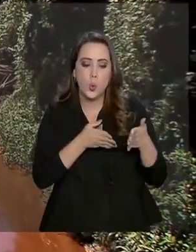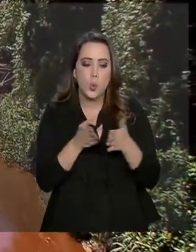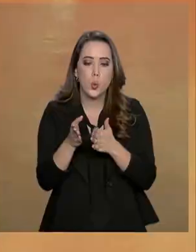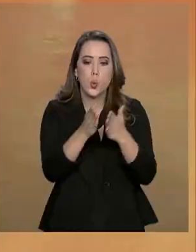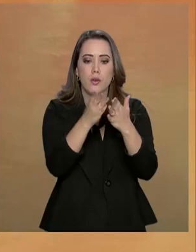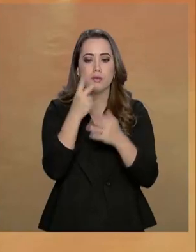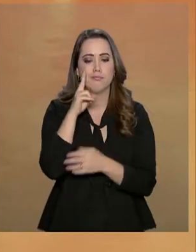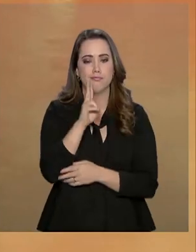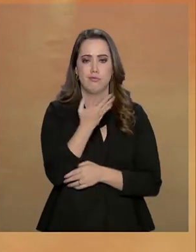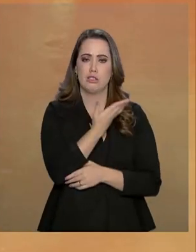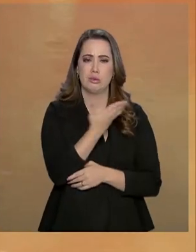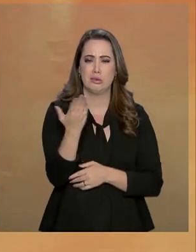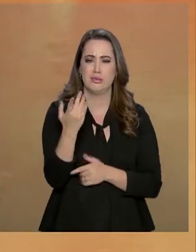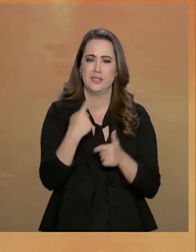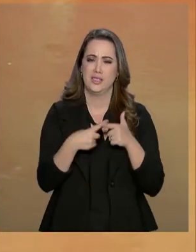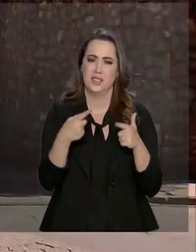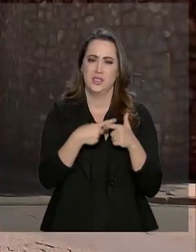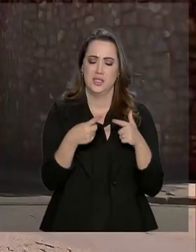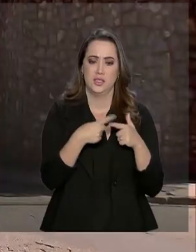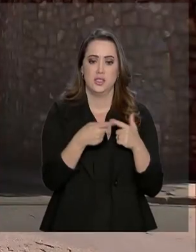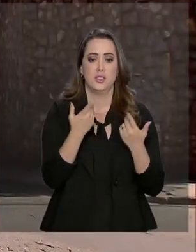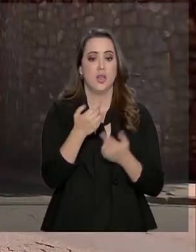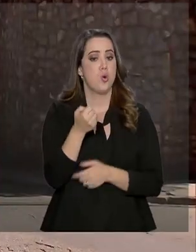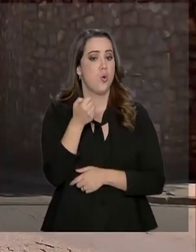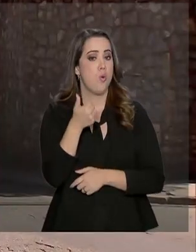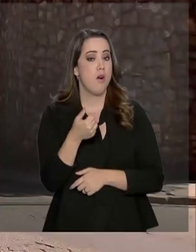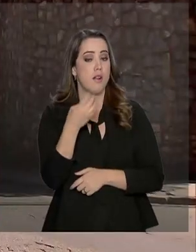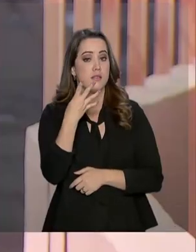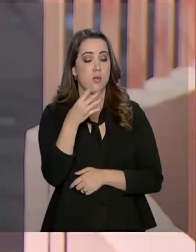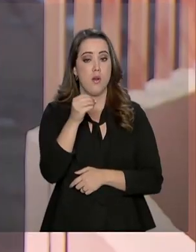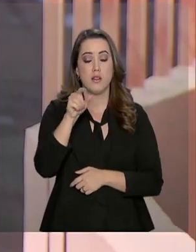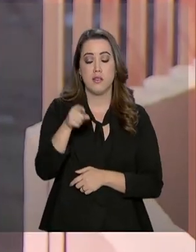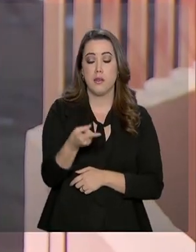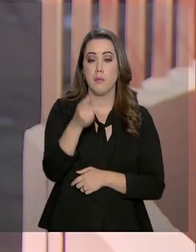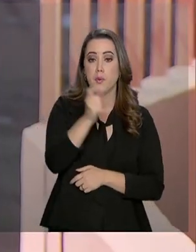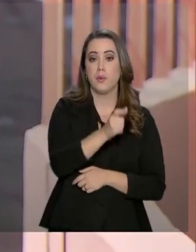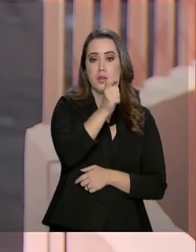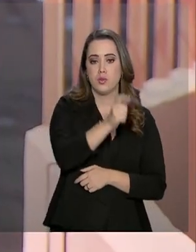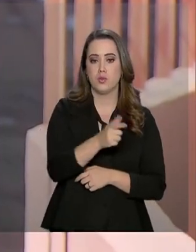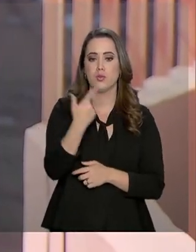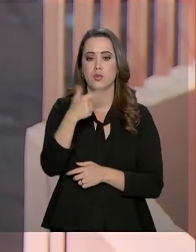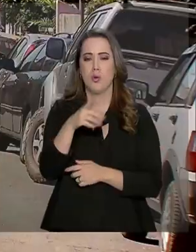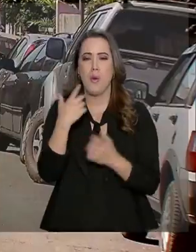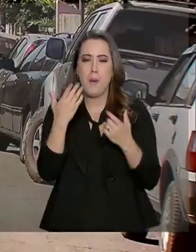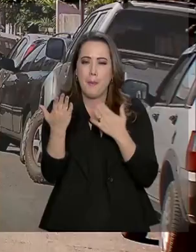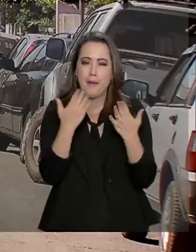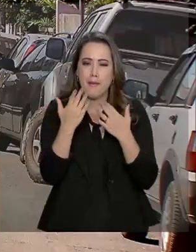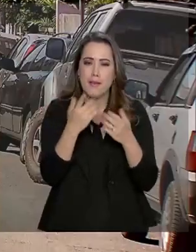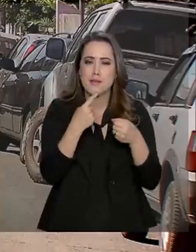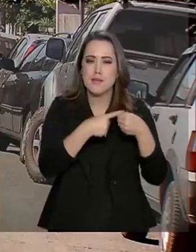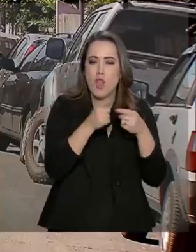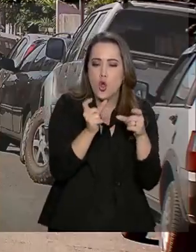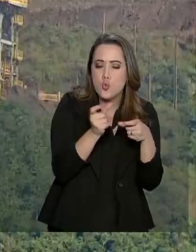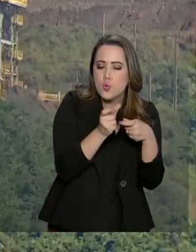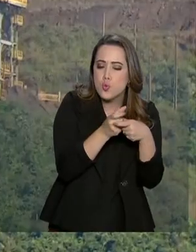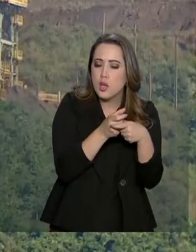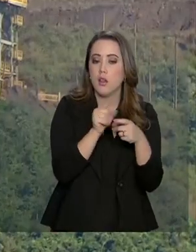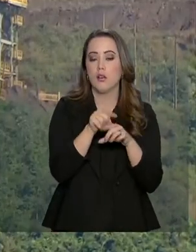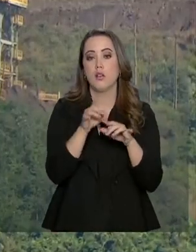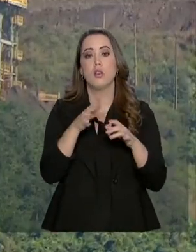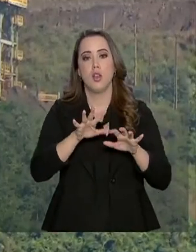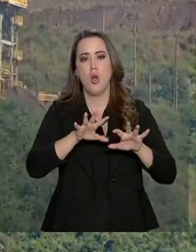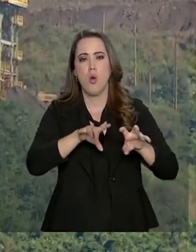agora exibe marcas da tragédia. Com quase 40 mil habitantes e áreas de interior, o município tem na